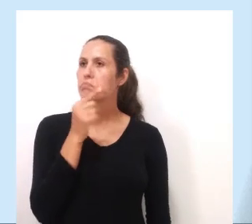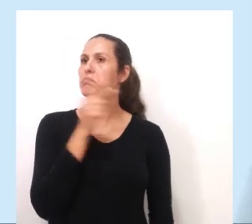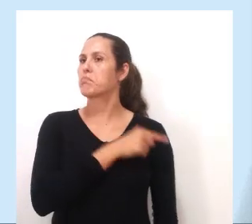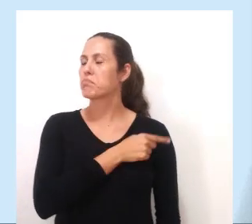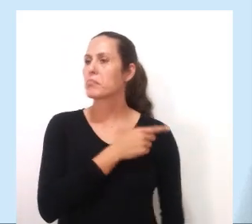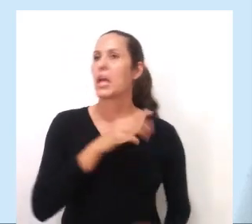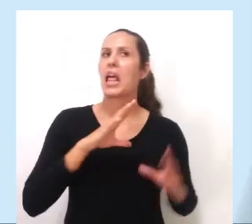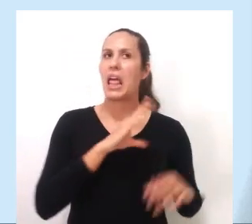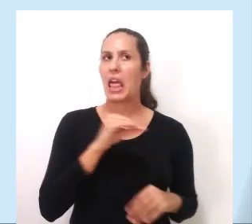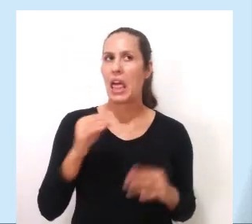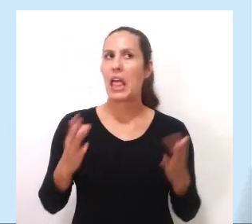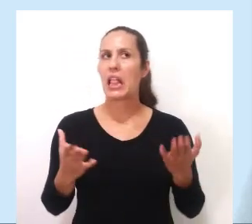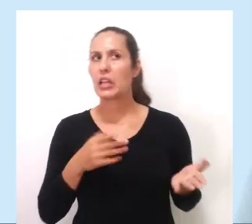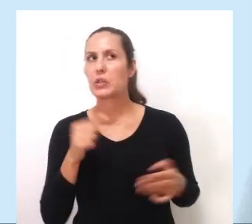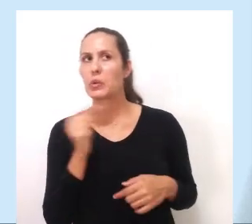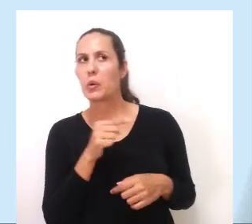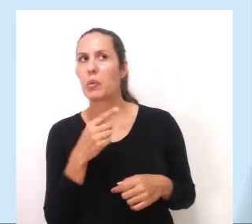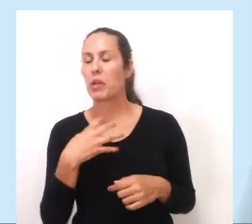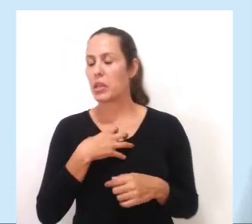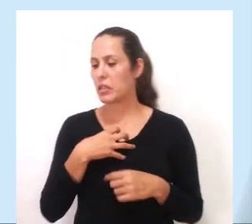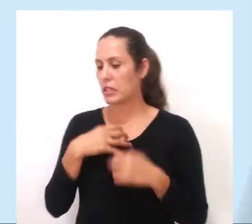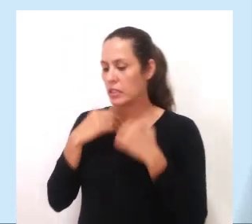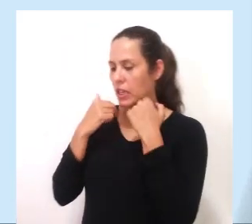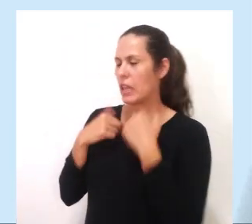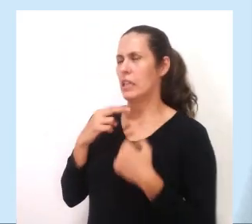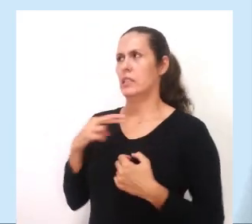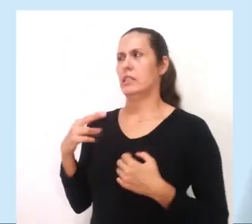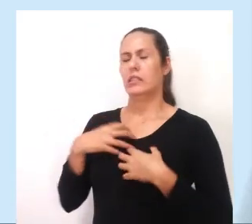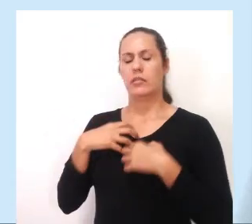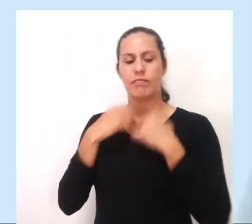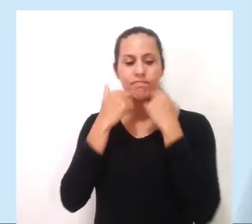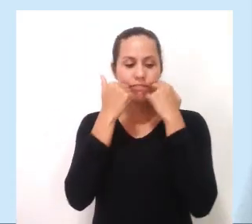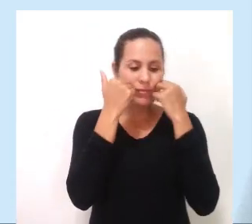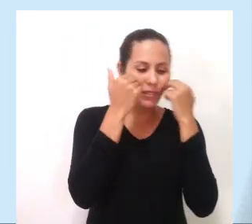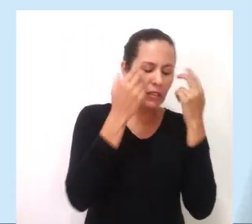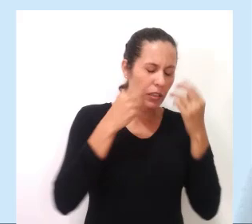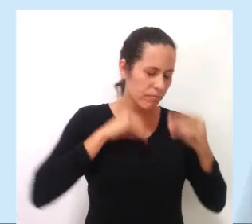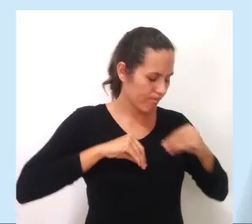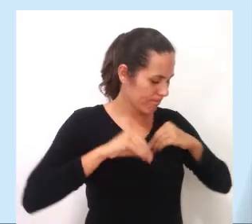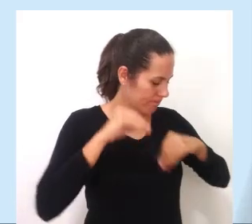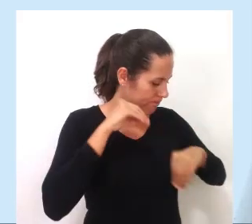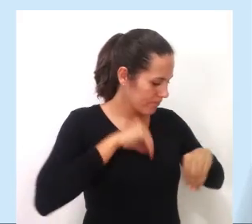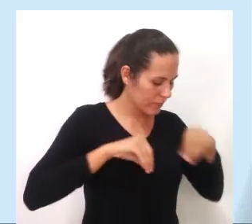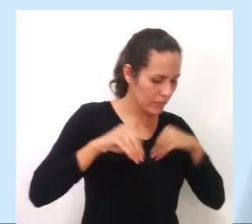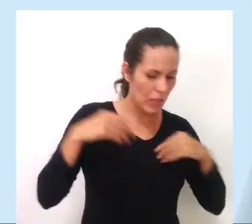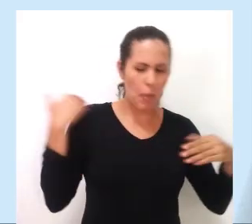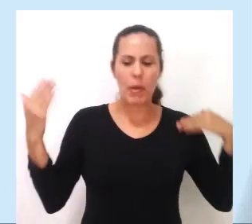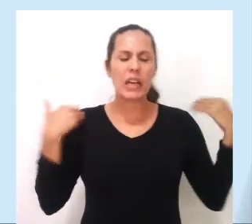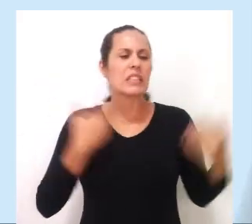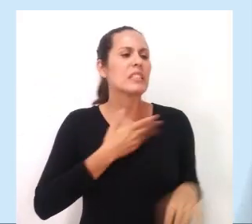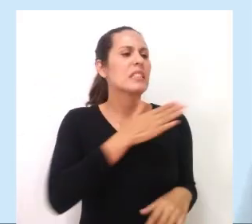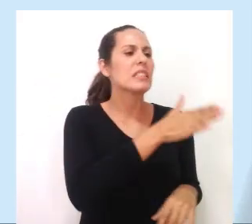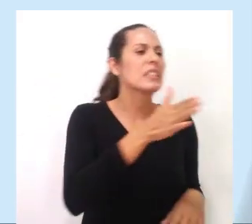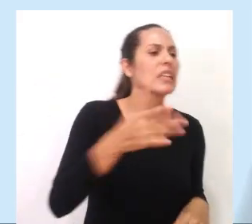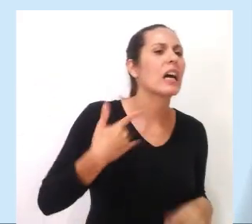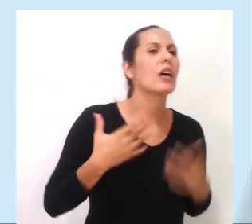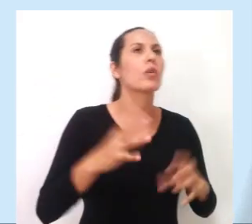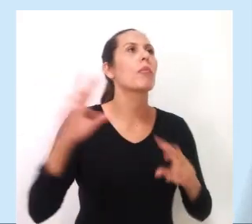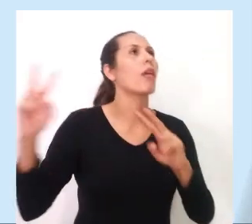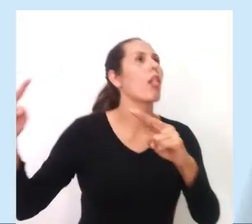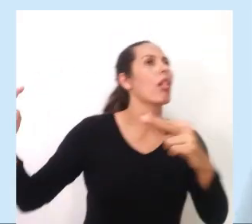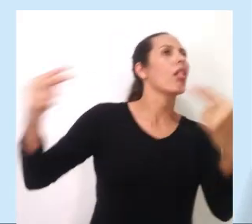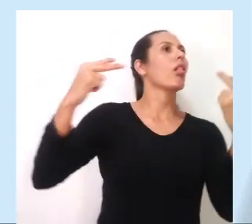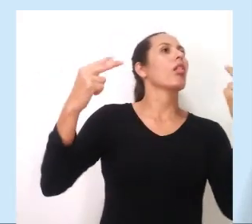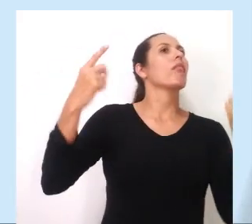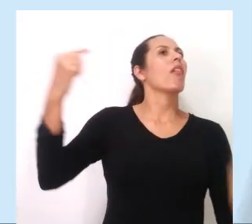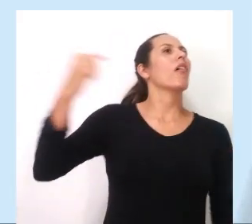certa forma aquela adolescente ela se sente envergonhada, fica deprimida, não quer sair na rua para não